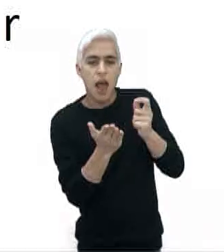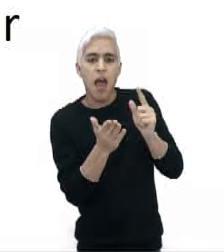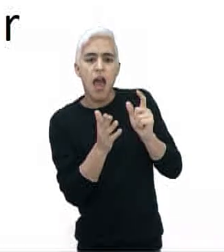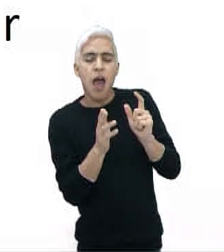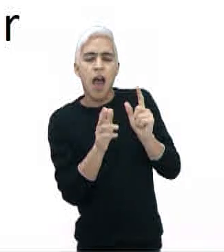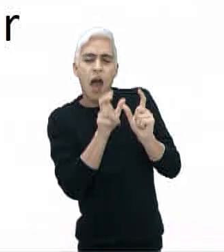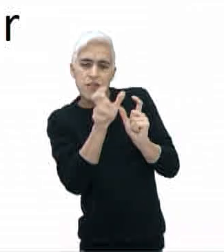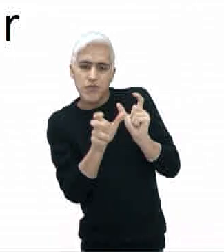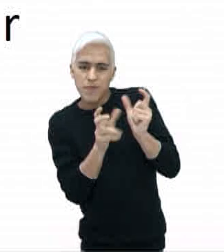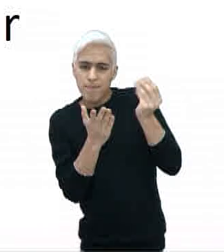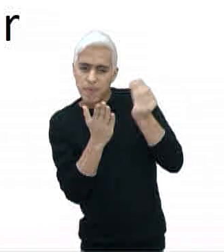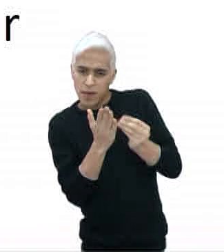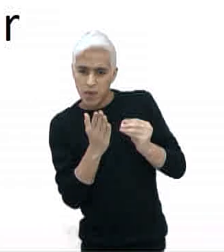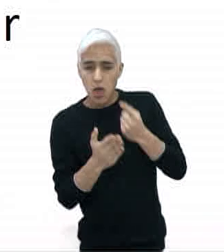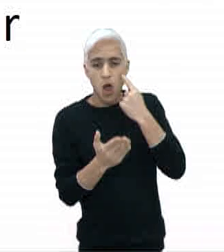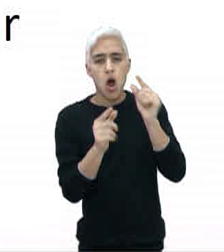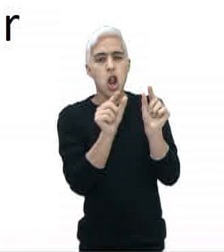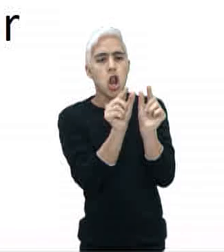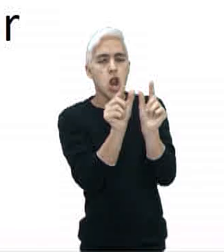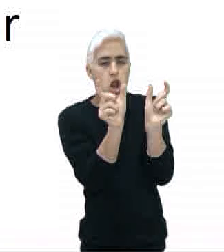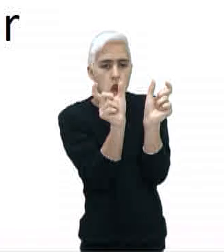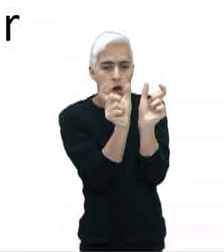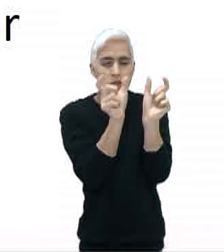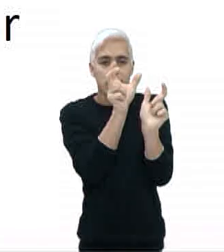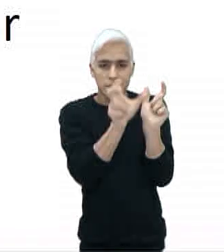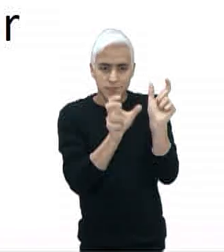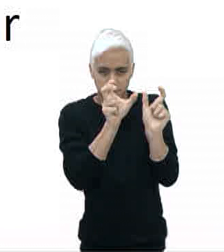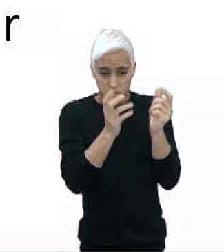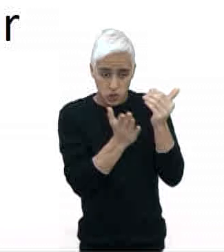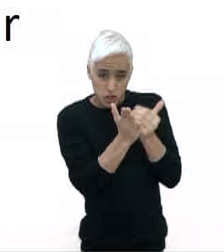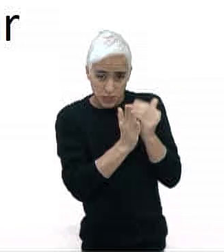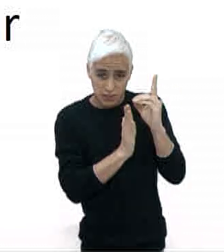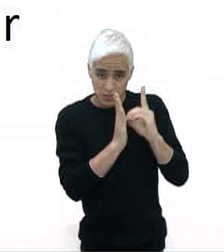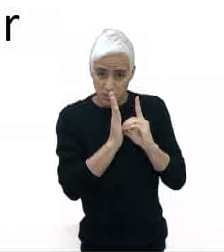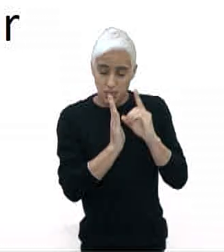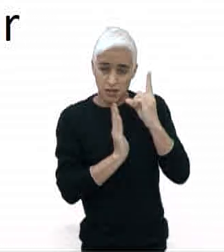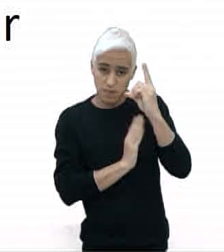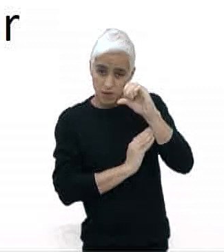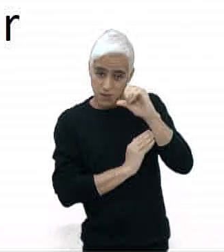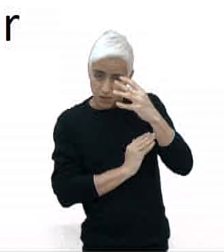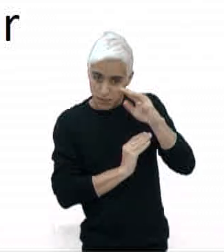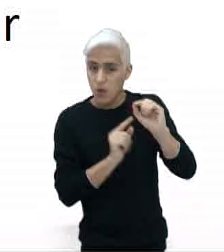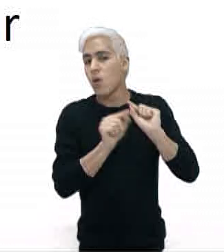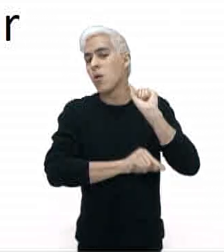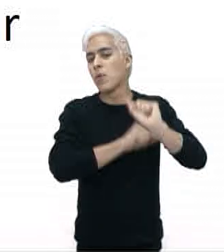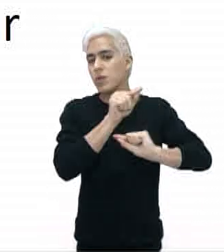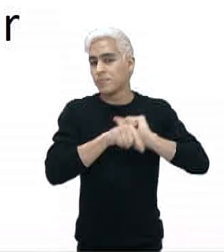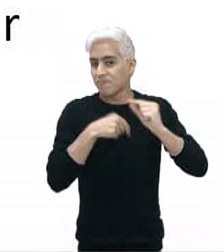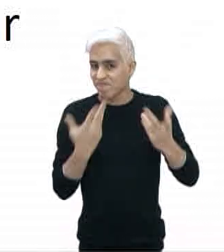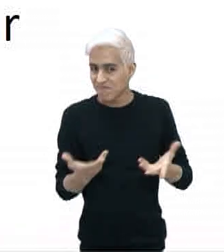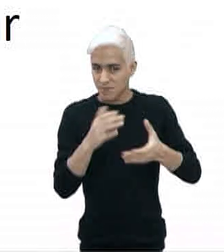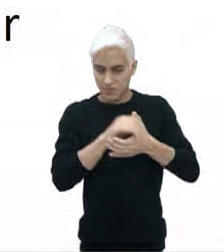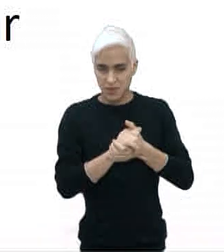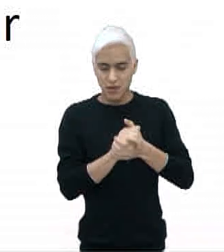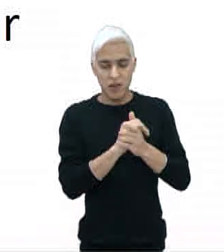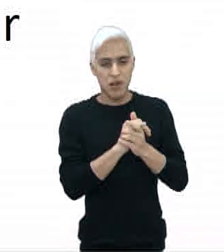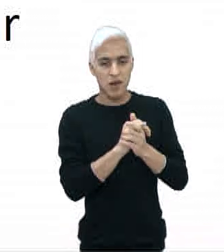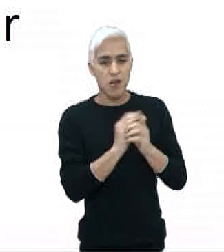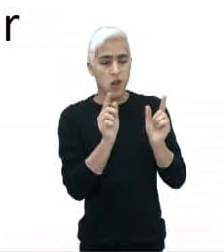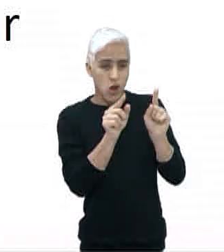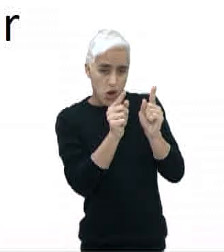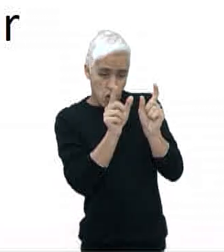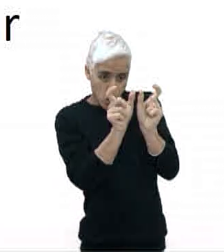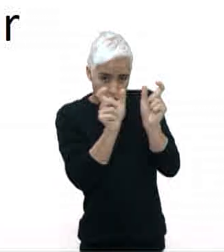você, olha ali as locuções, a locução adverbial. No início da década de 1940, né, locução adverbial de